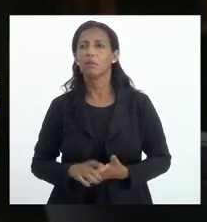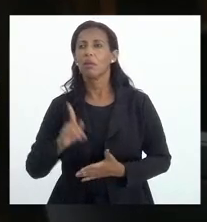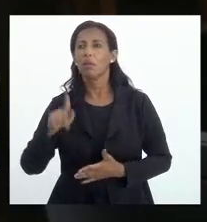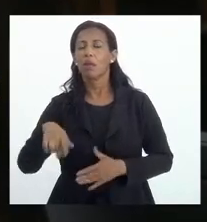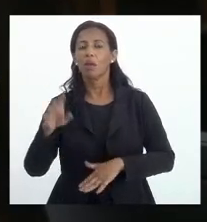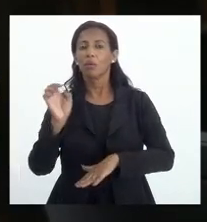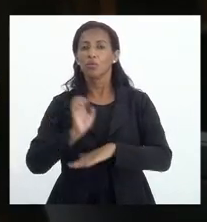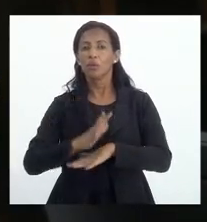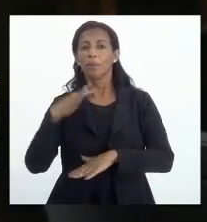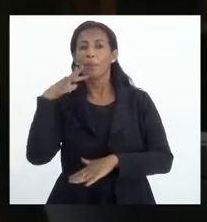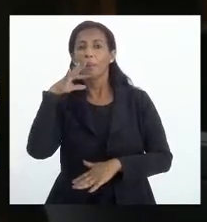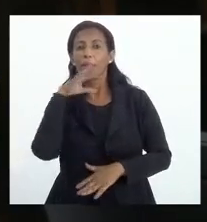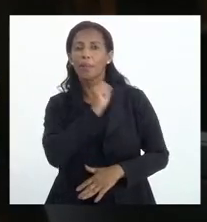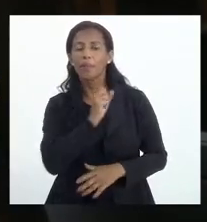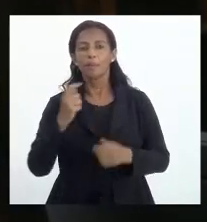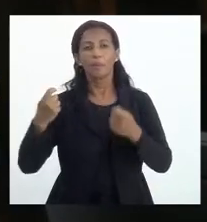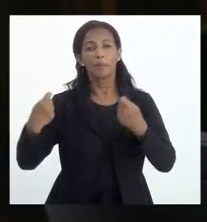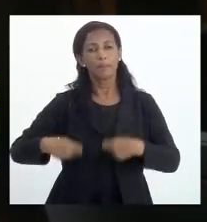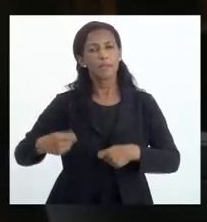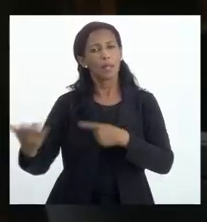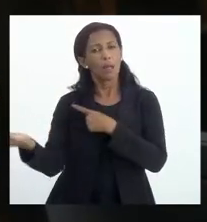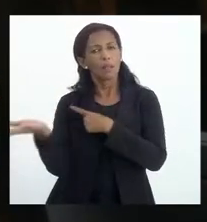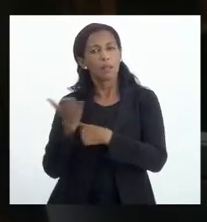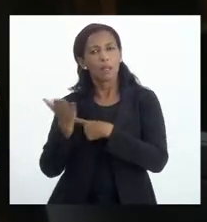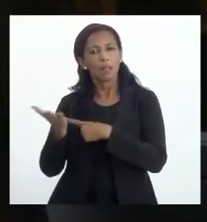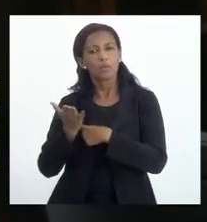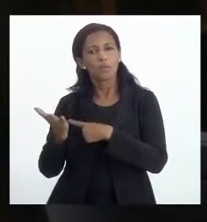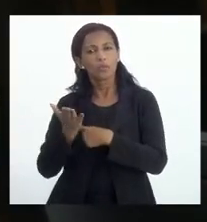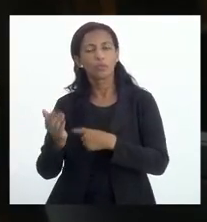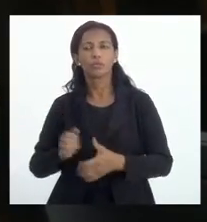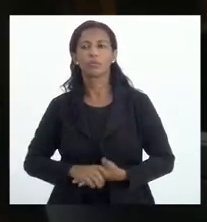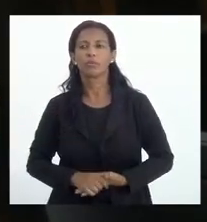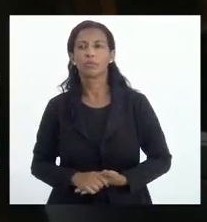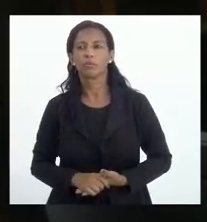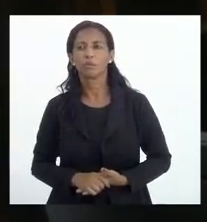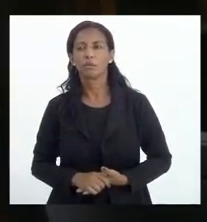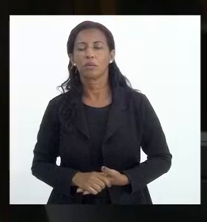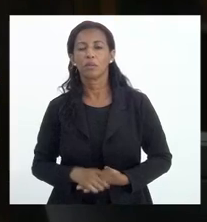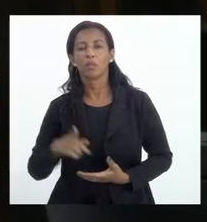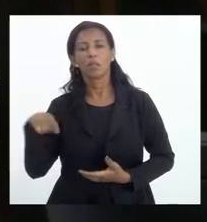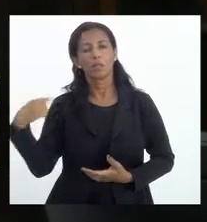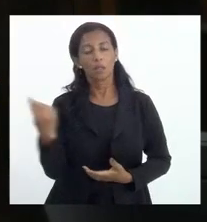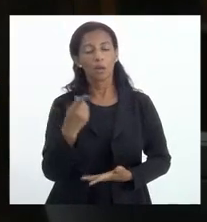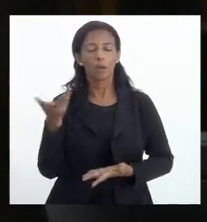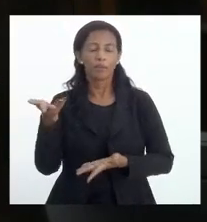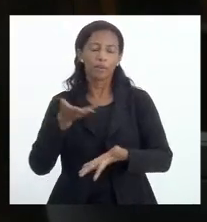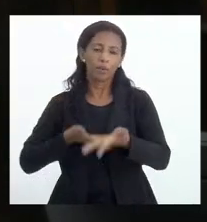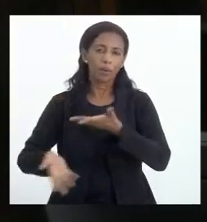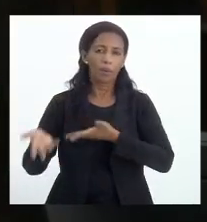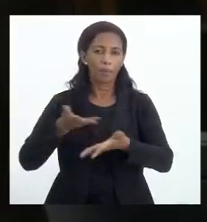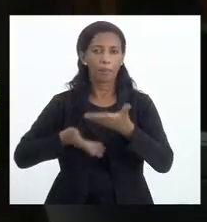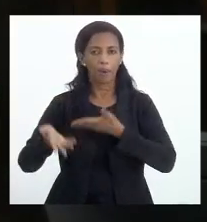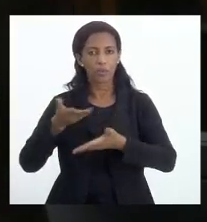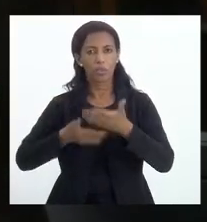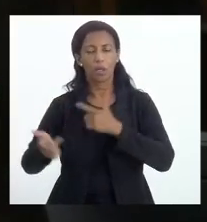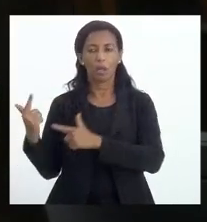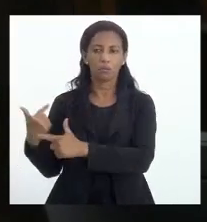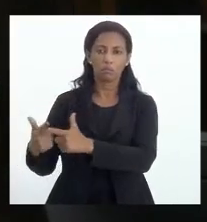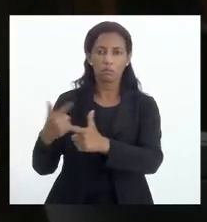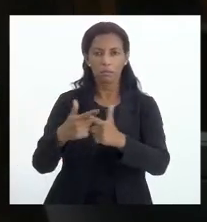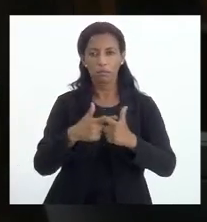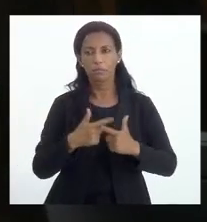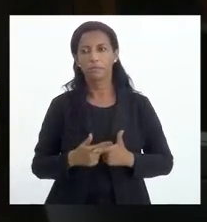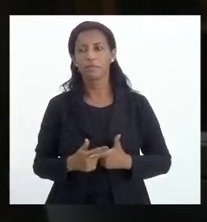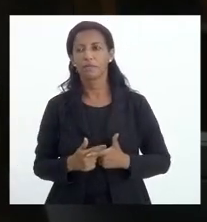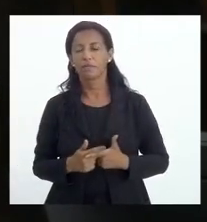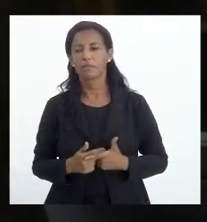Estado perceber que ele precisa andar junto e que nós vamos ter que compartilhar as nossas agruras